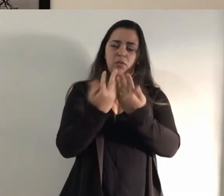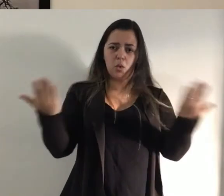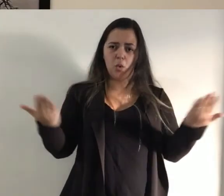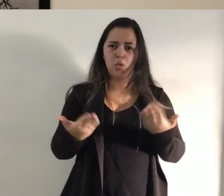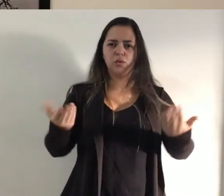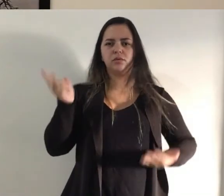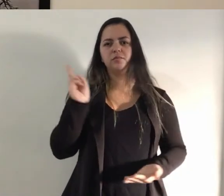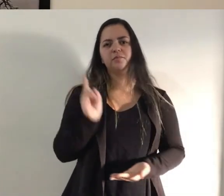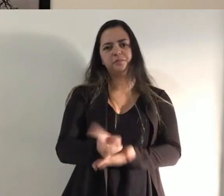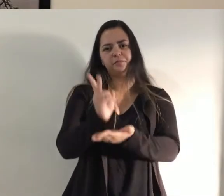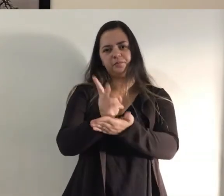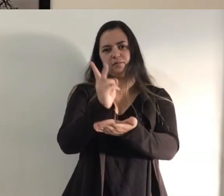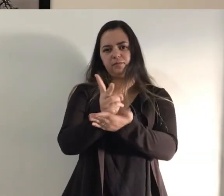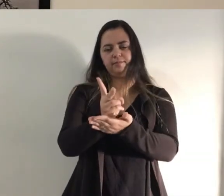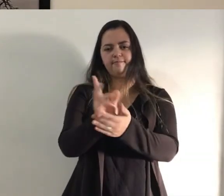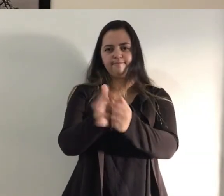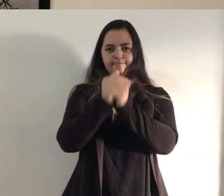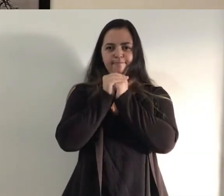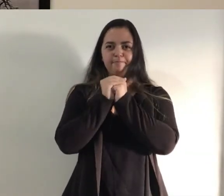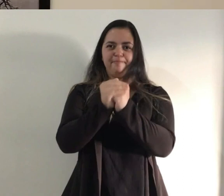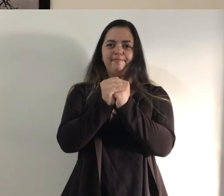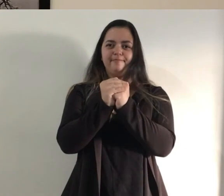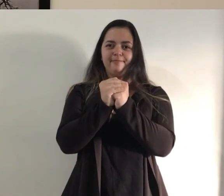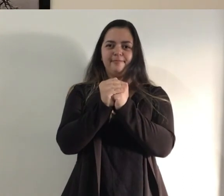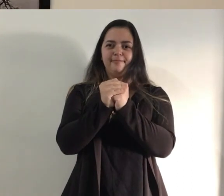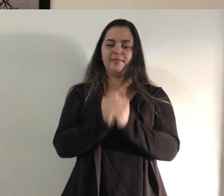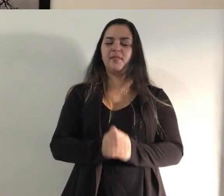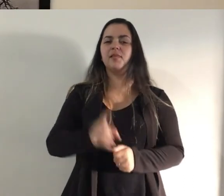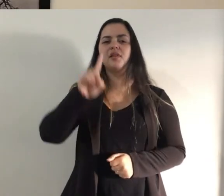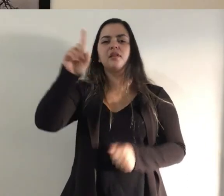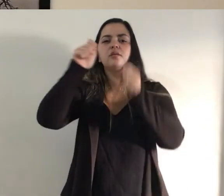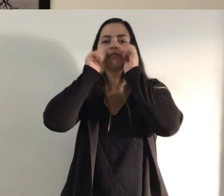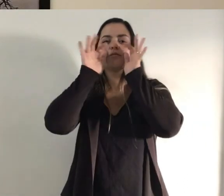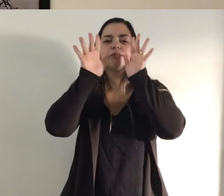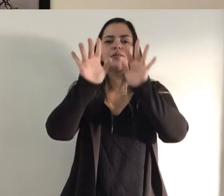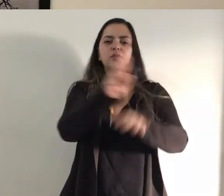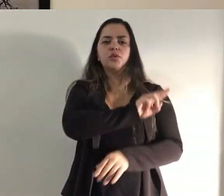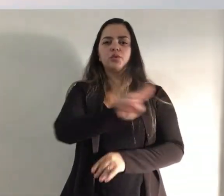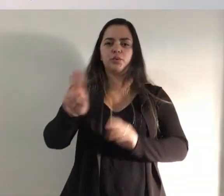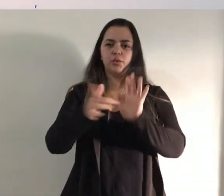sempre. Amém e amém. Deus te abençoe no nome de Jesus.